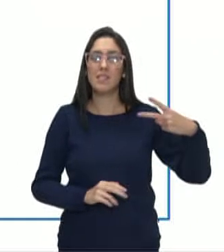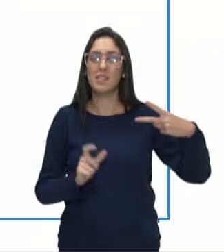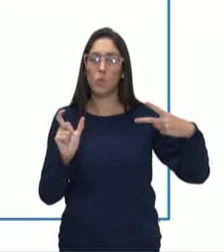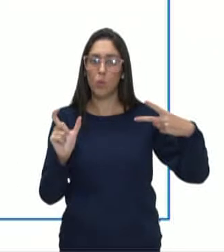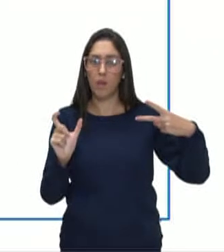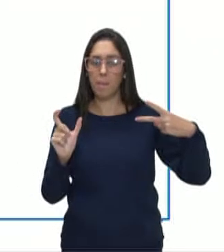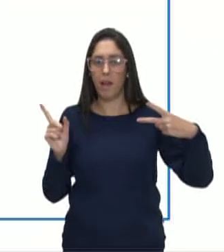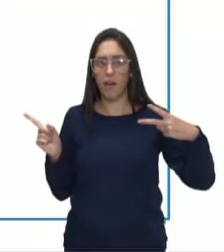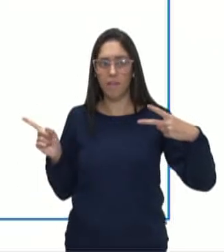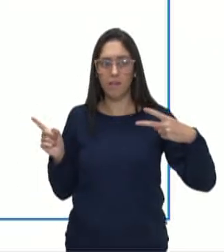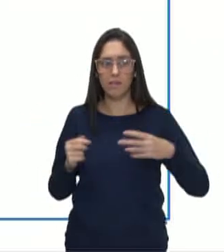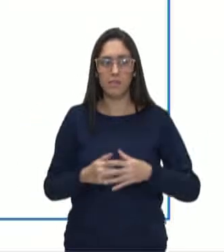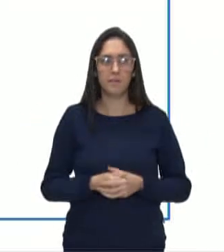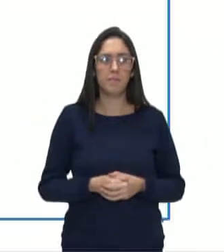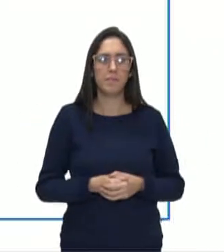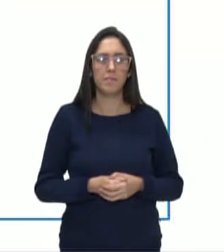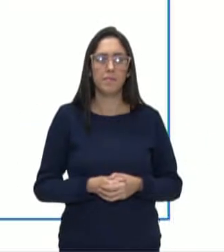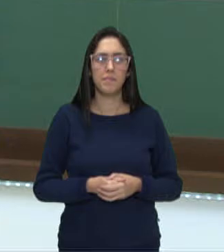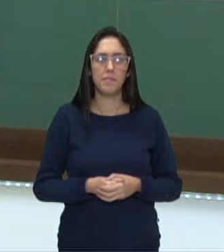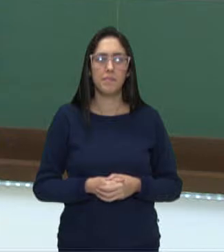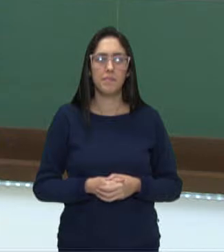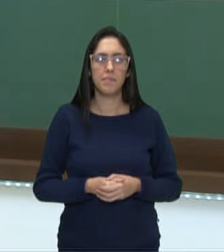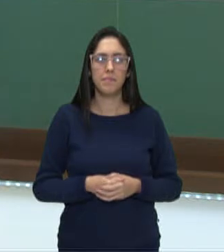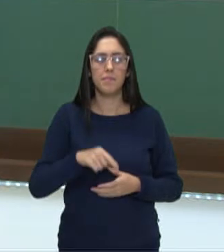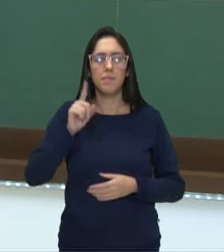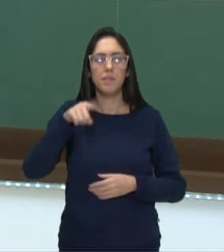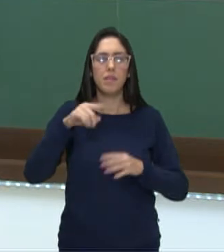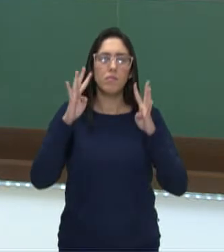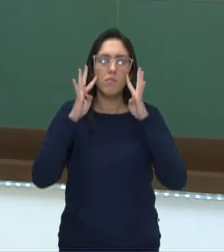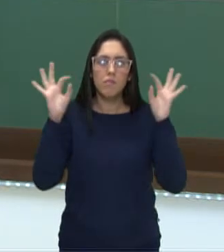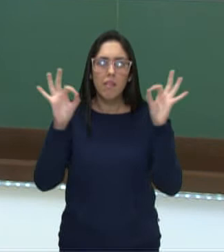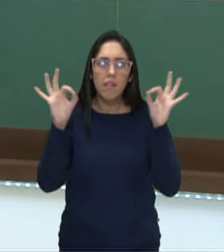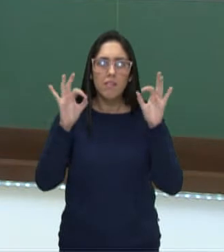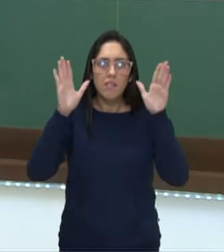atención concentrada en algo, ou seja, está focado.